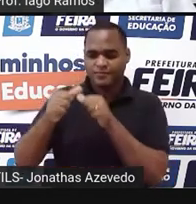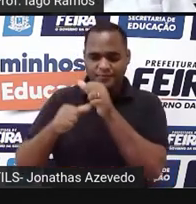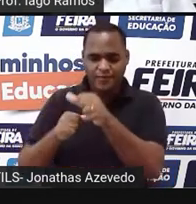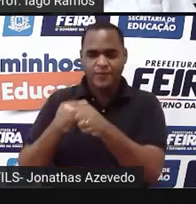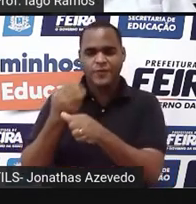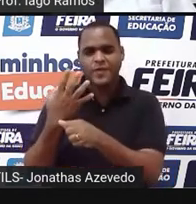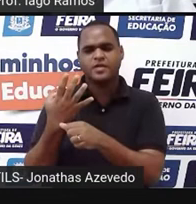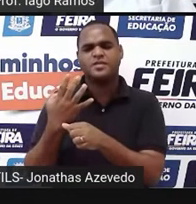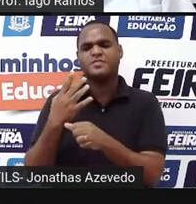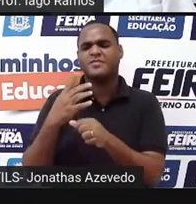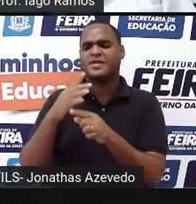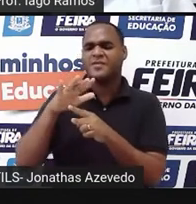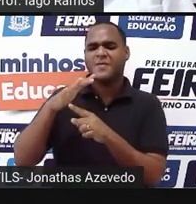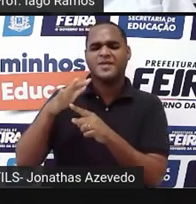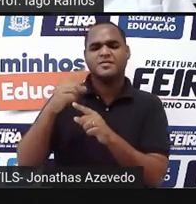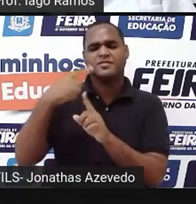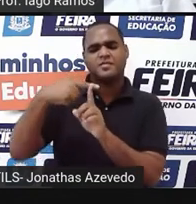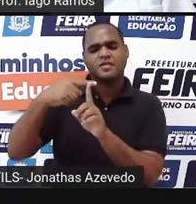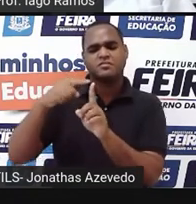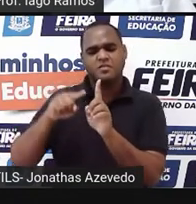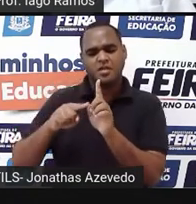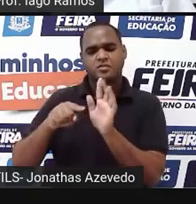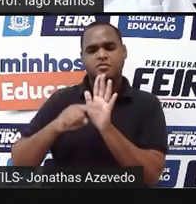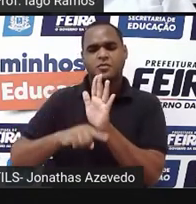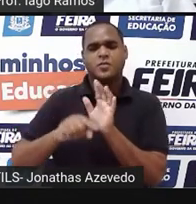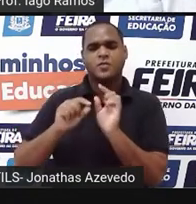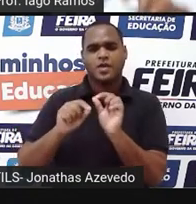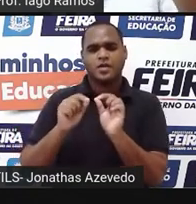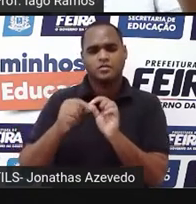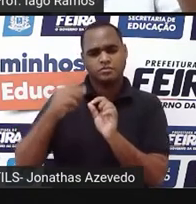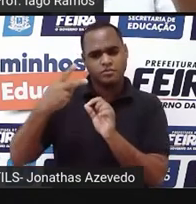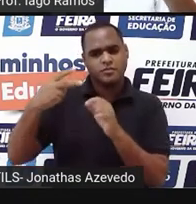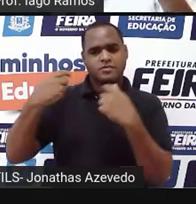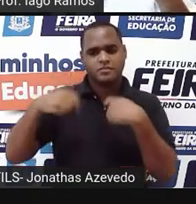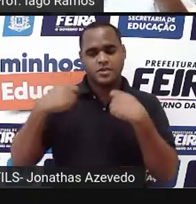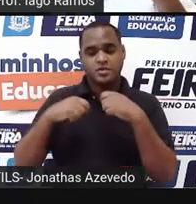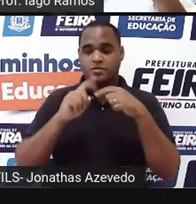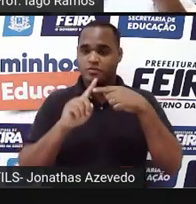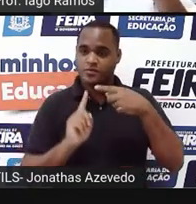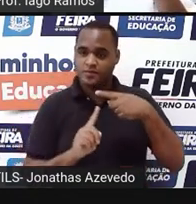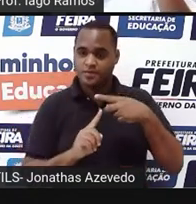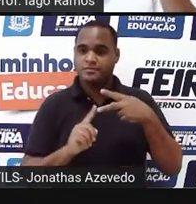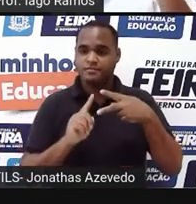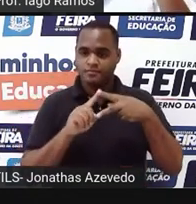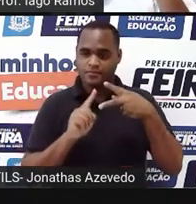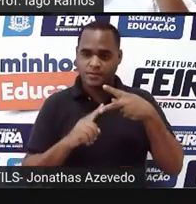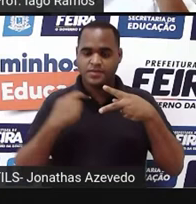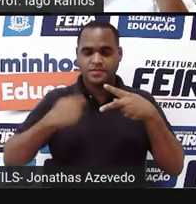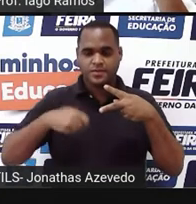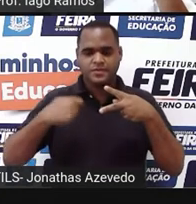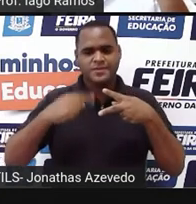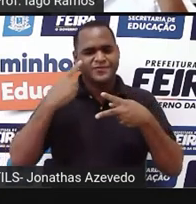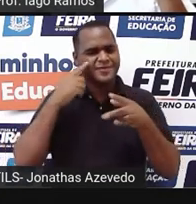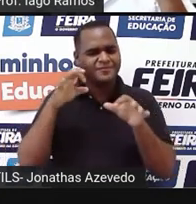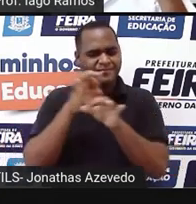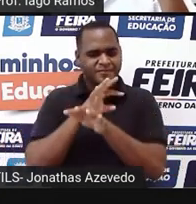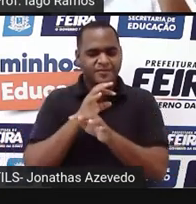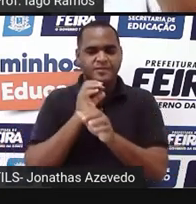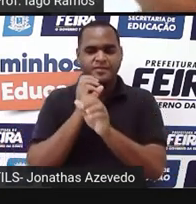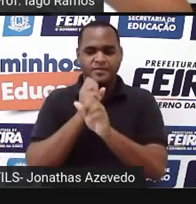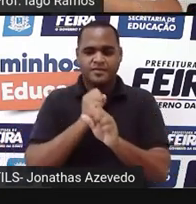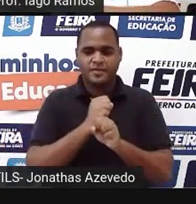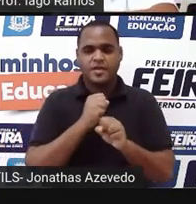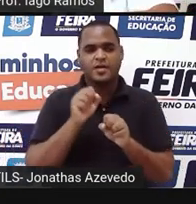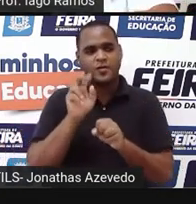que é esse mais ou menos? Uma equação de segundo grau tem que ter duas raízes. Então, a gente vai terminar o cálculo usando